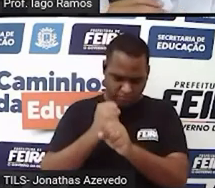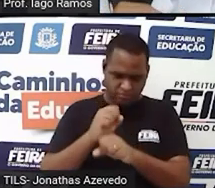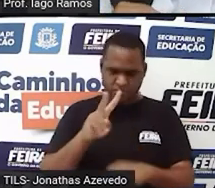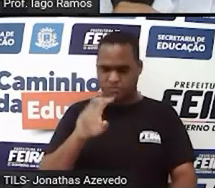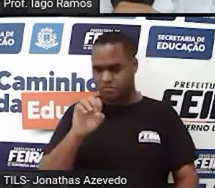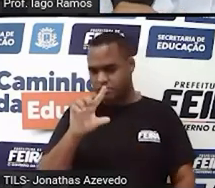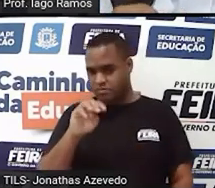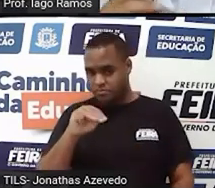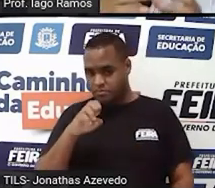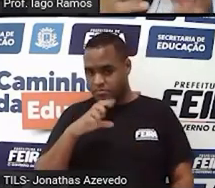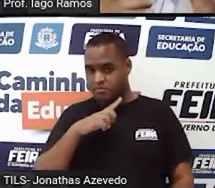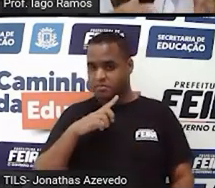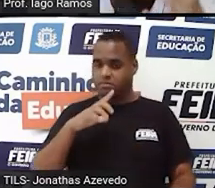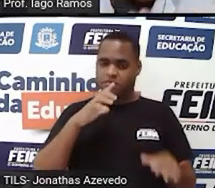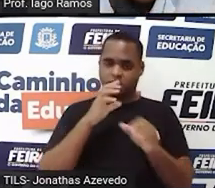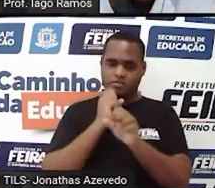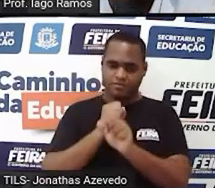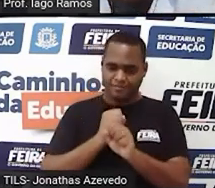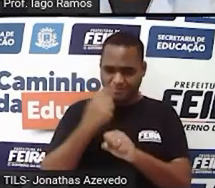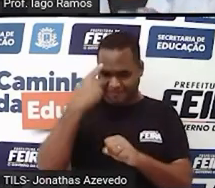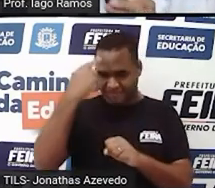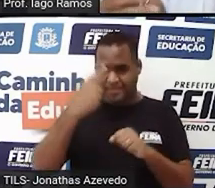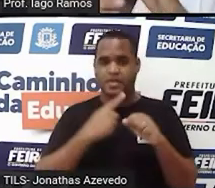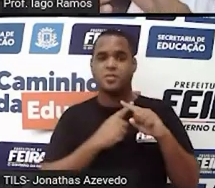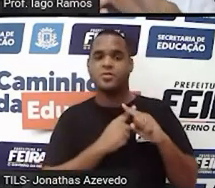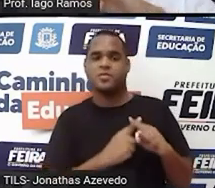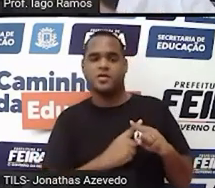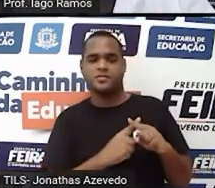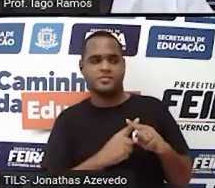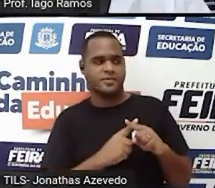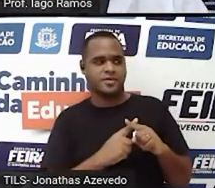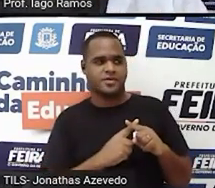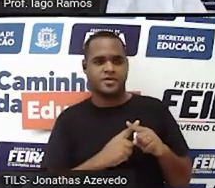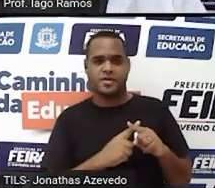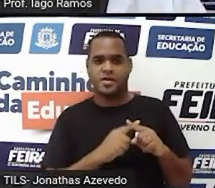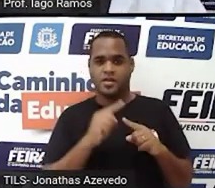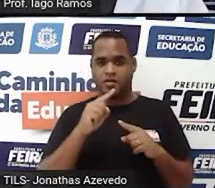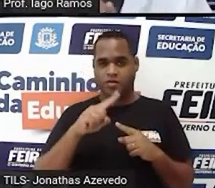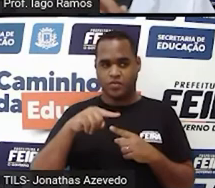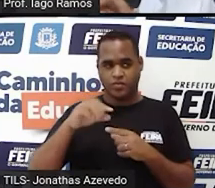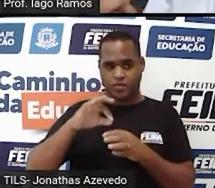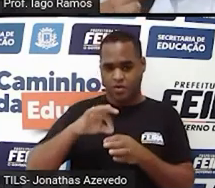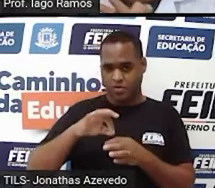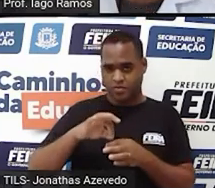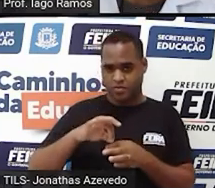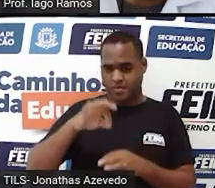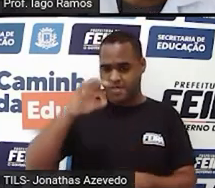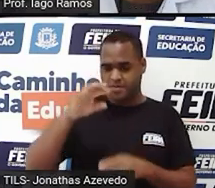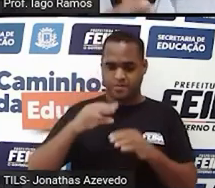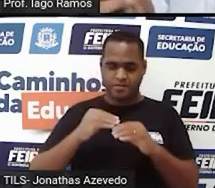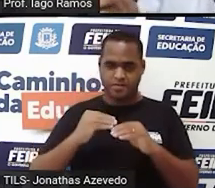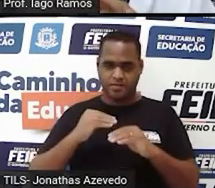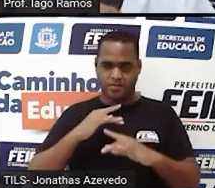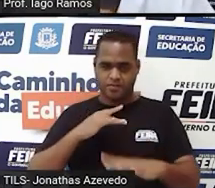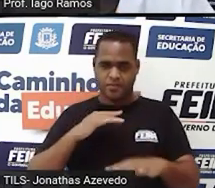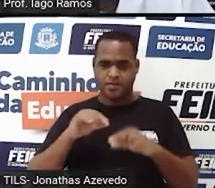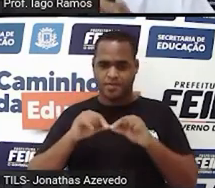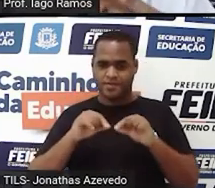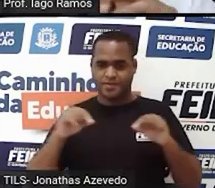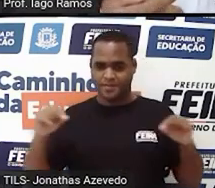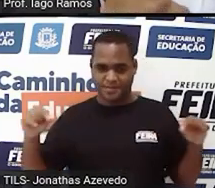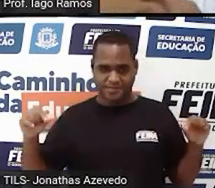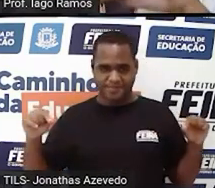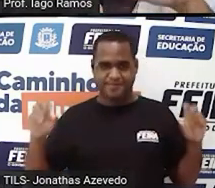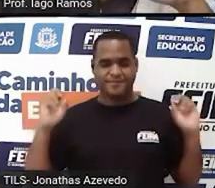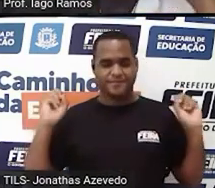basta você fazer assim multiplicar o comprimento pela largura pela